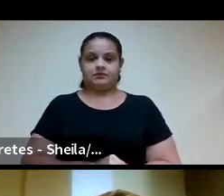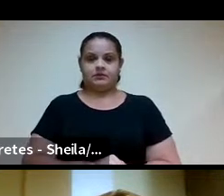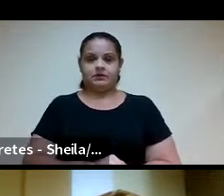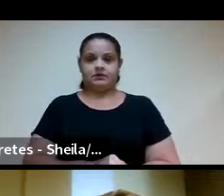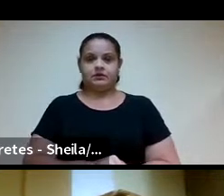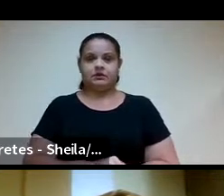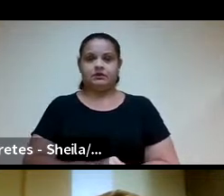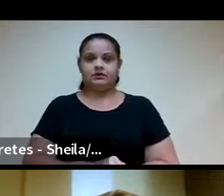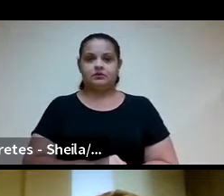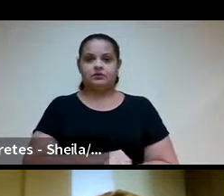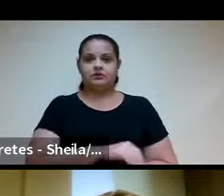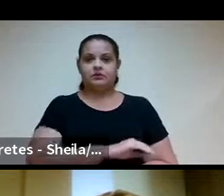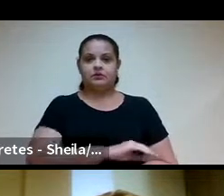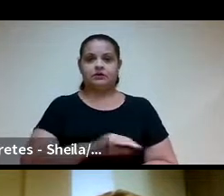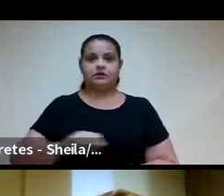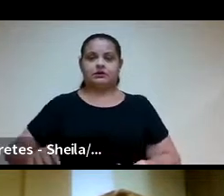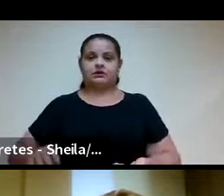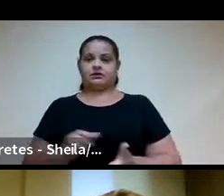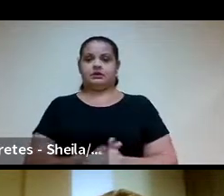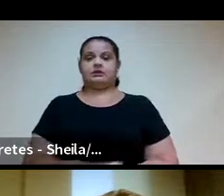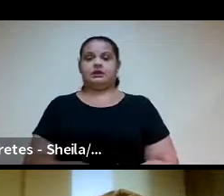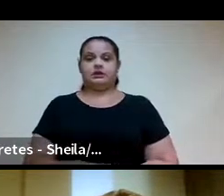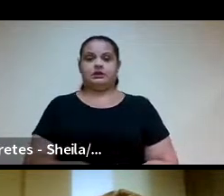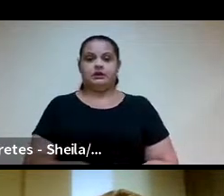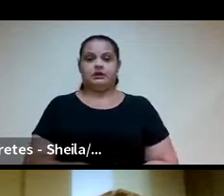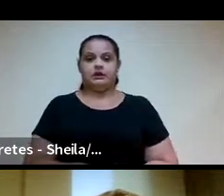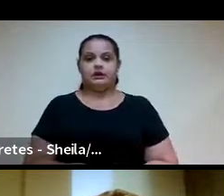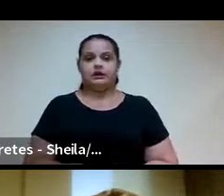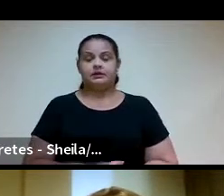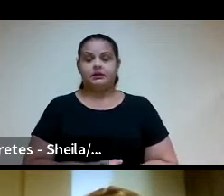como já foi ressaltado, aplicando-se a norma